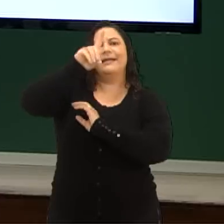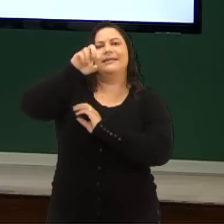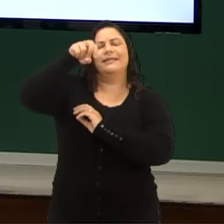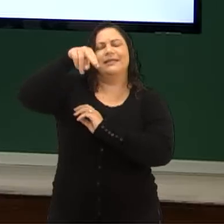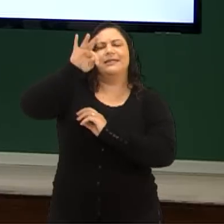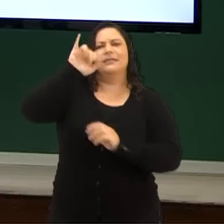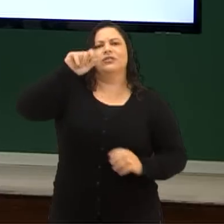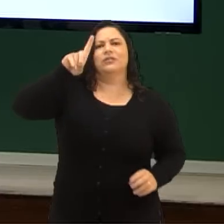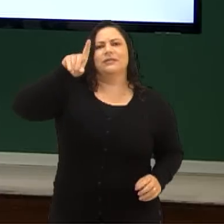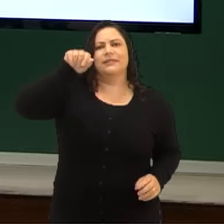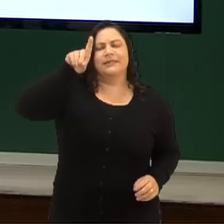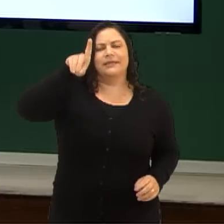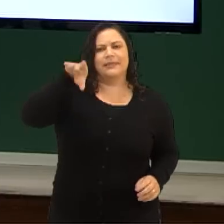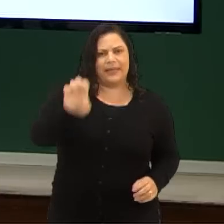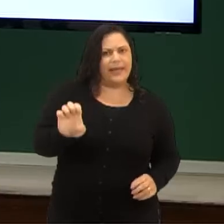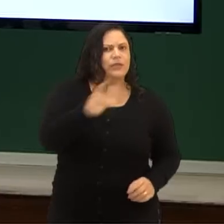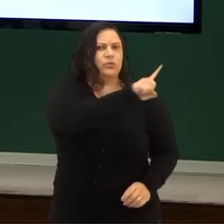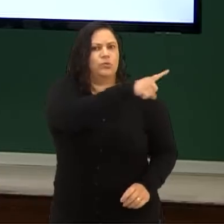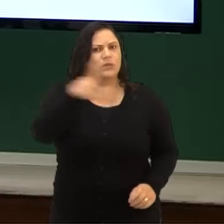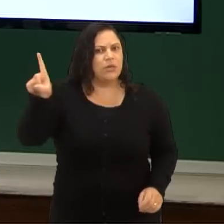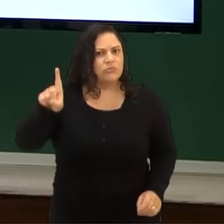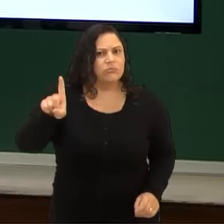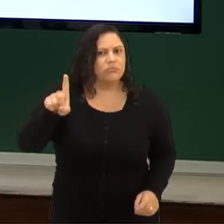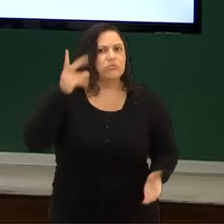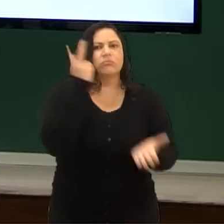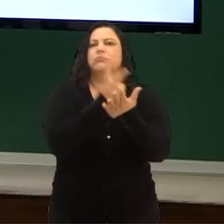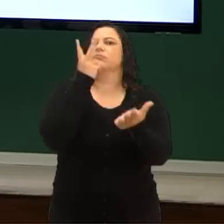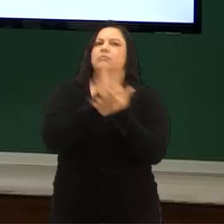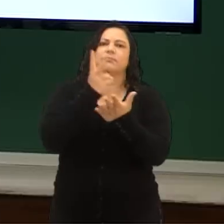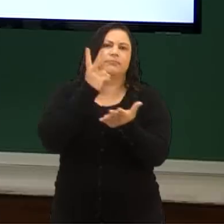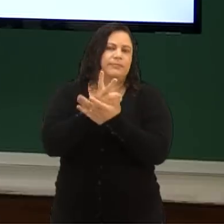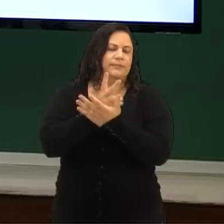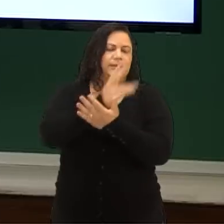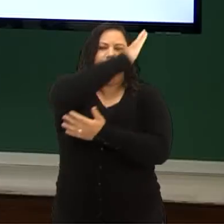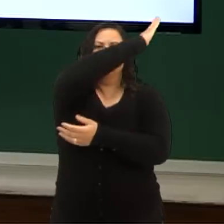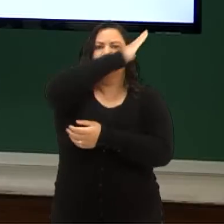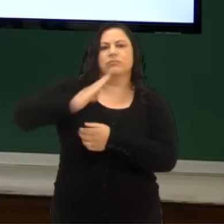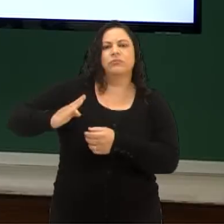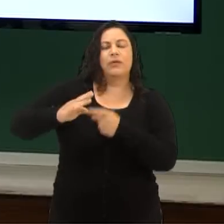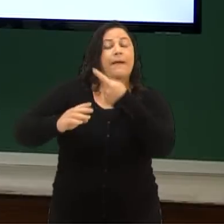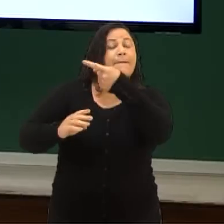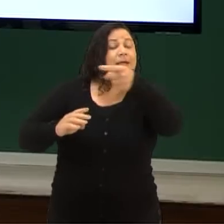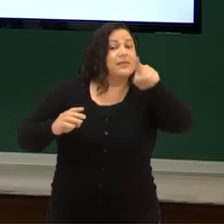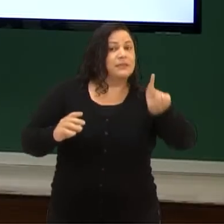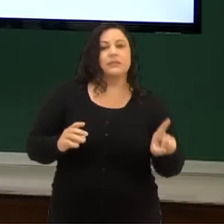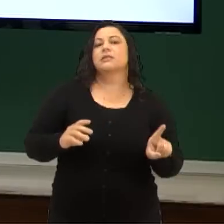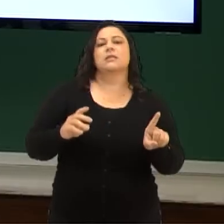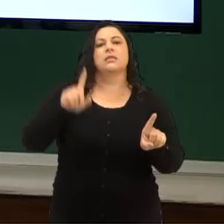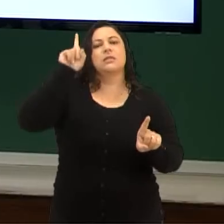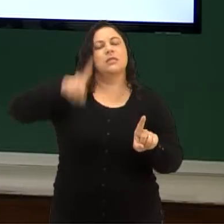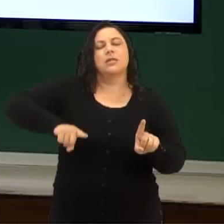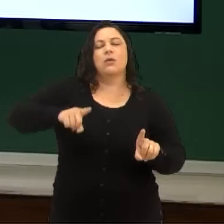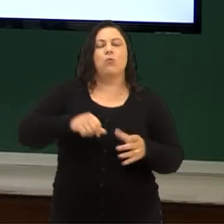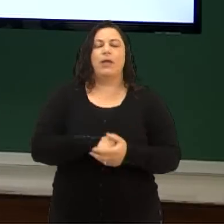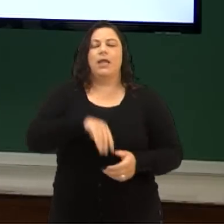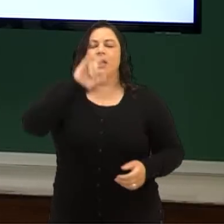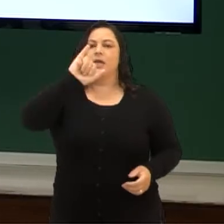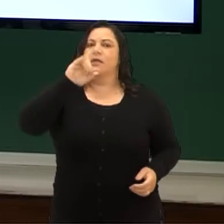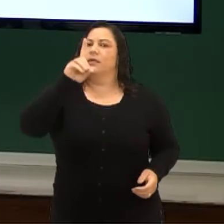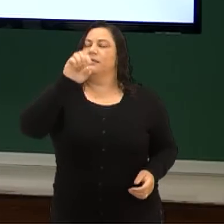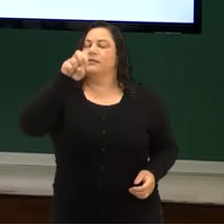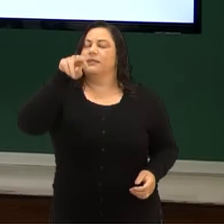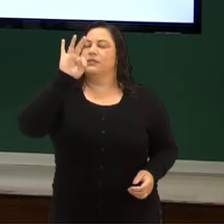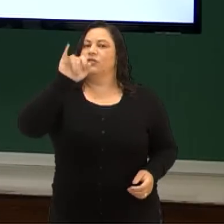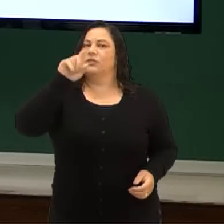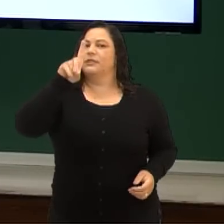1, 2 e 3. Continua sendo uma matriz diagonal, mas não é mais uma matriz de identidade. Tudo